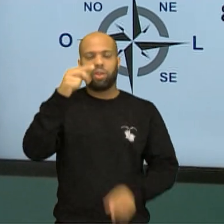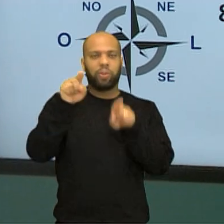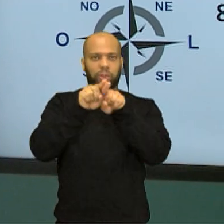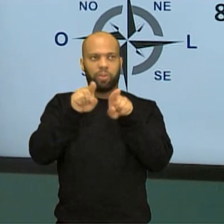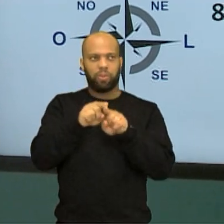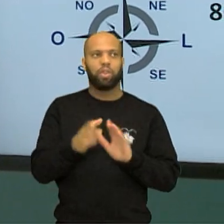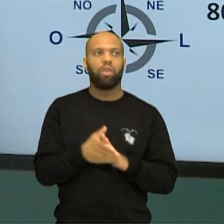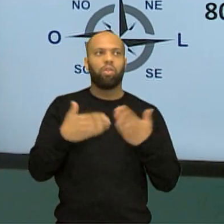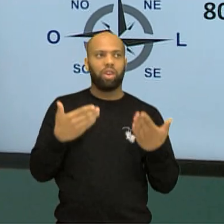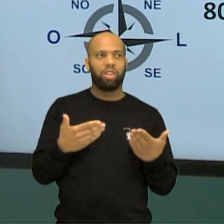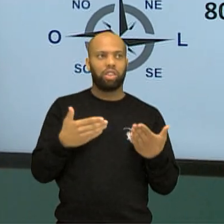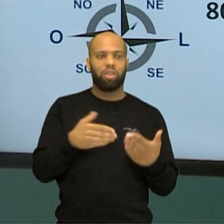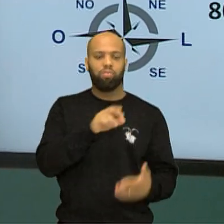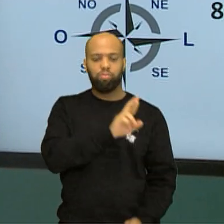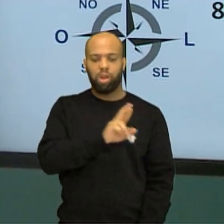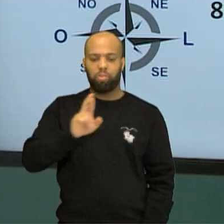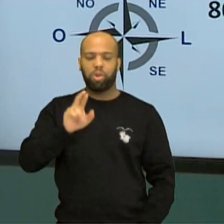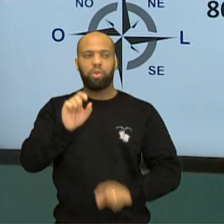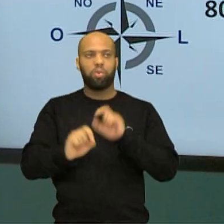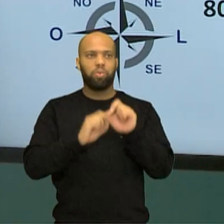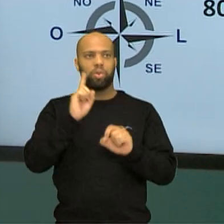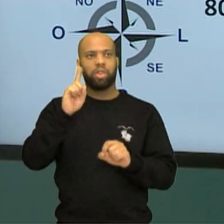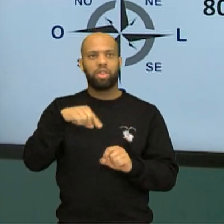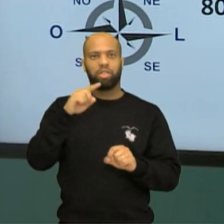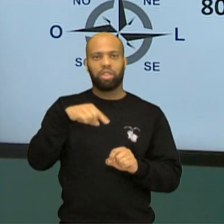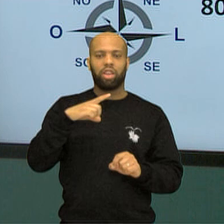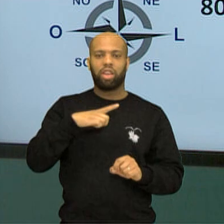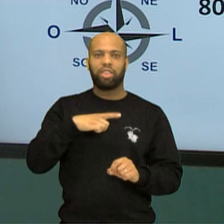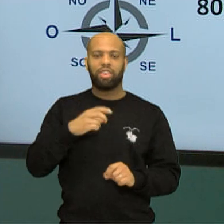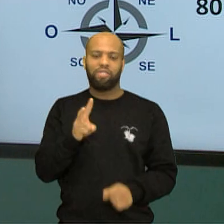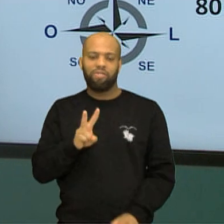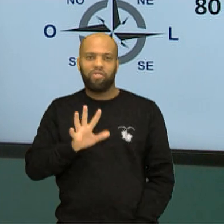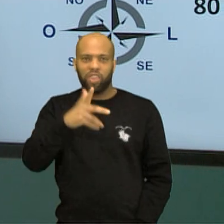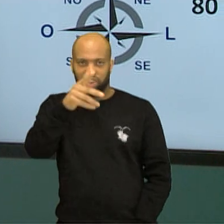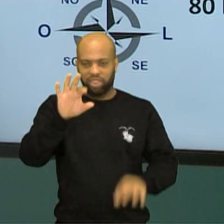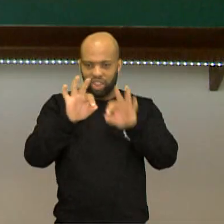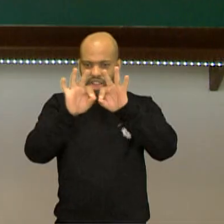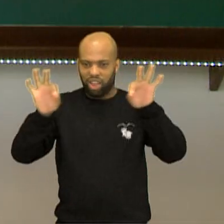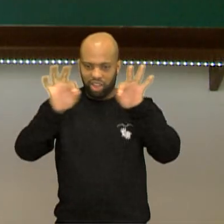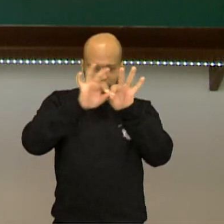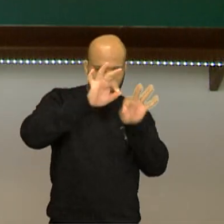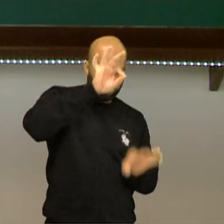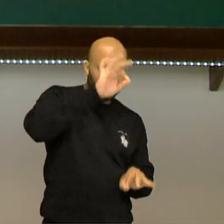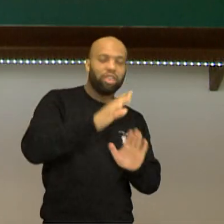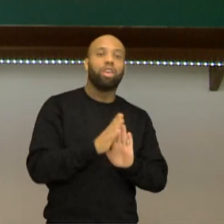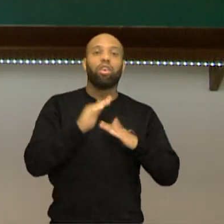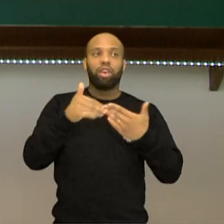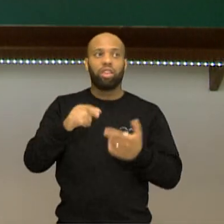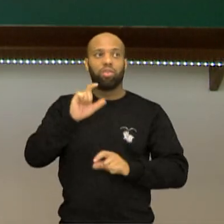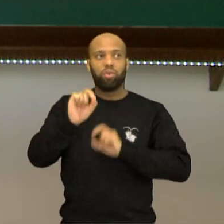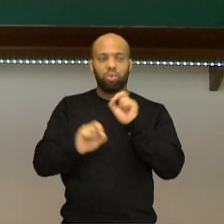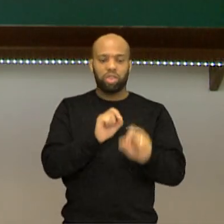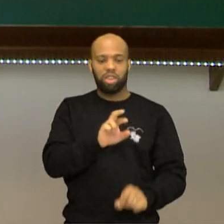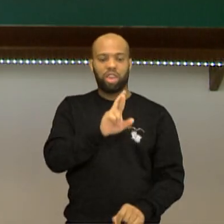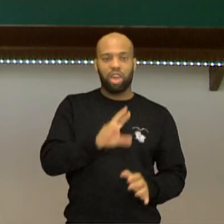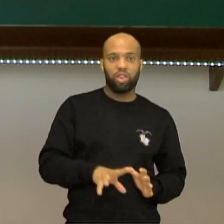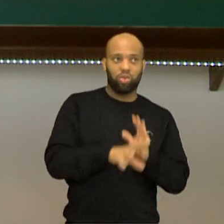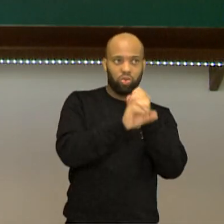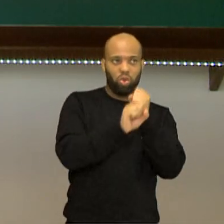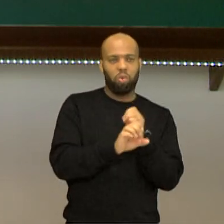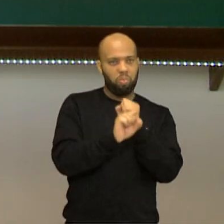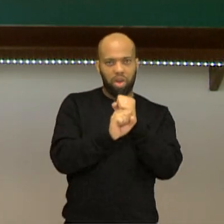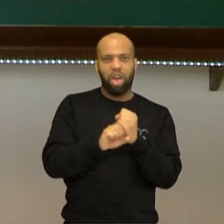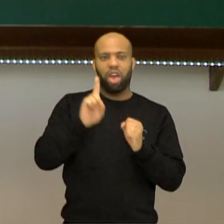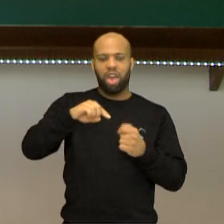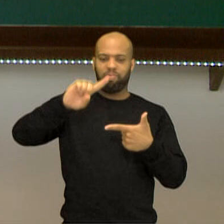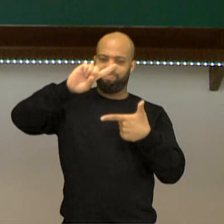em que os R são aqui os vetores velocidade, certo? Então, a resultante que eu tenho é o velho Pitágoras,